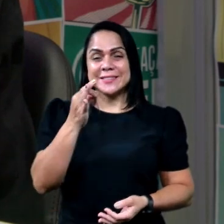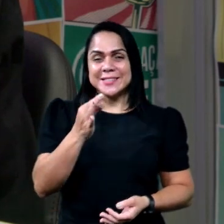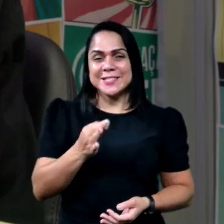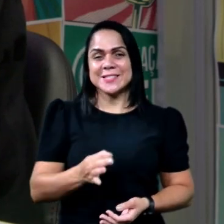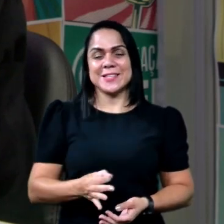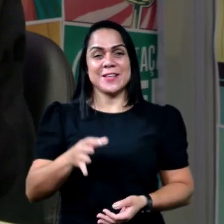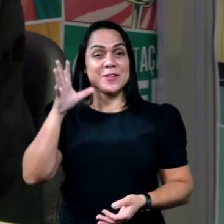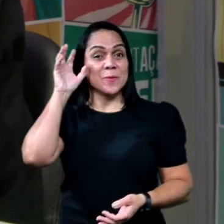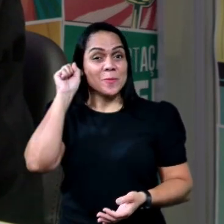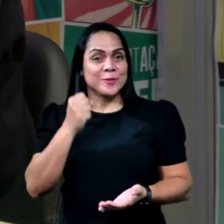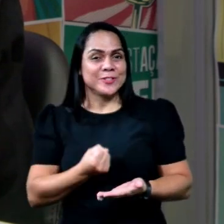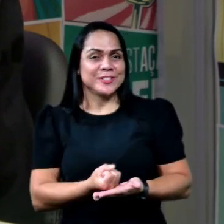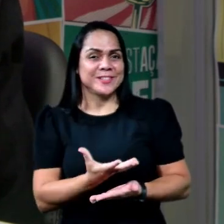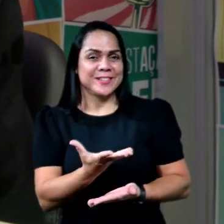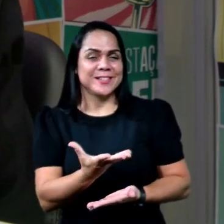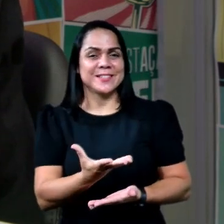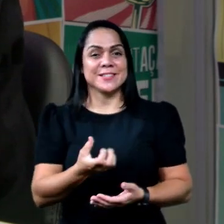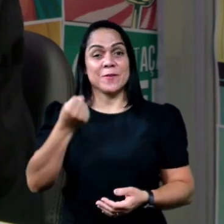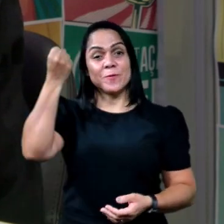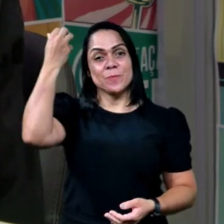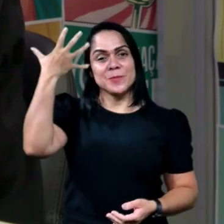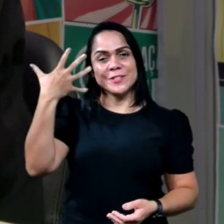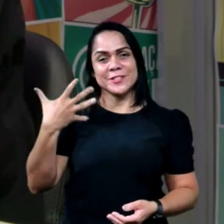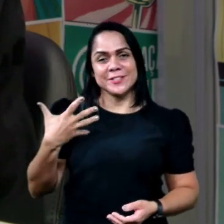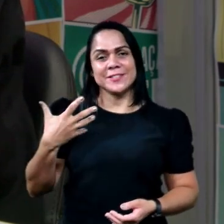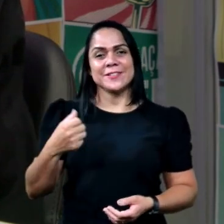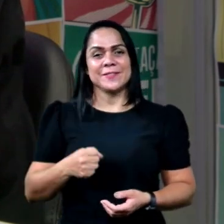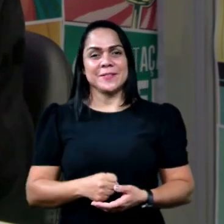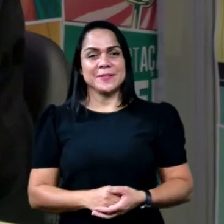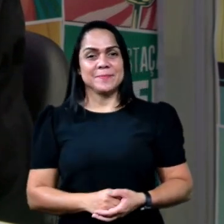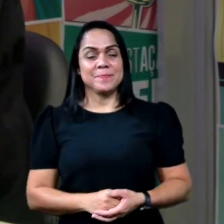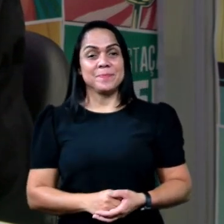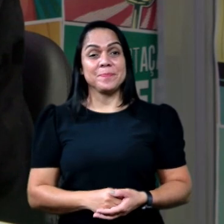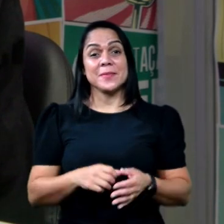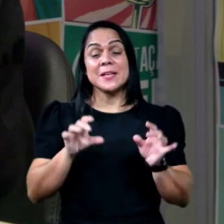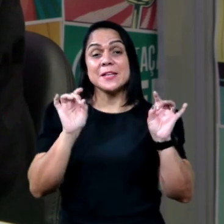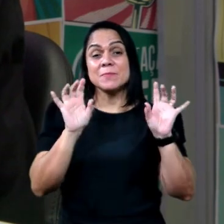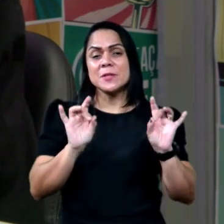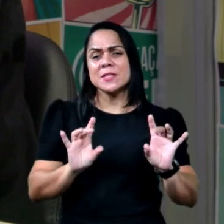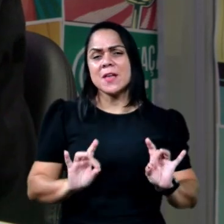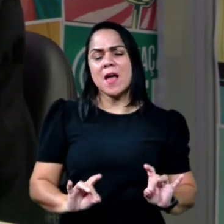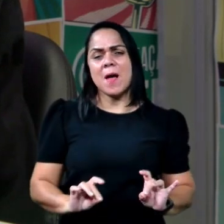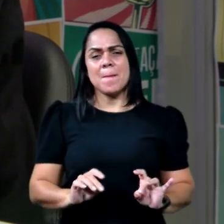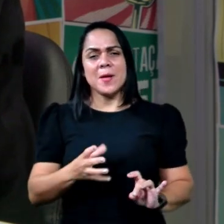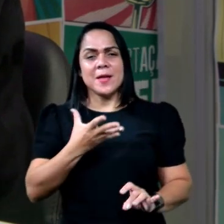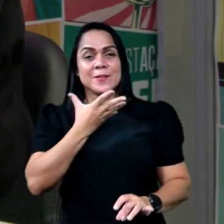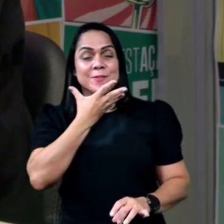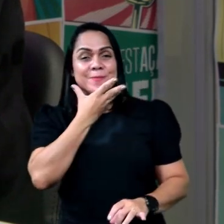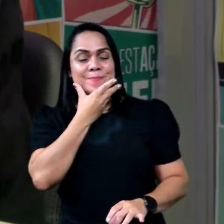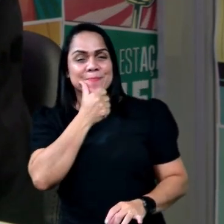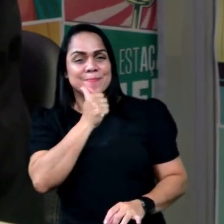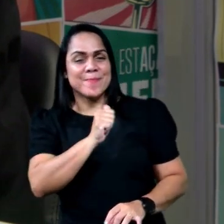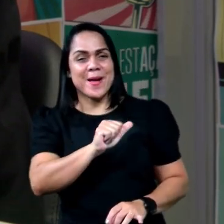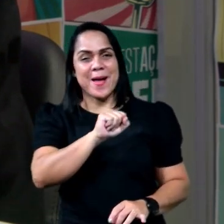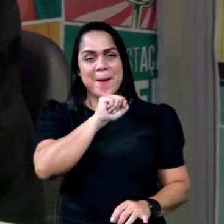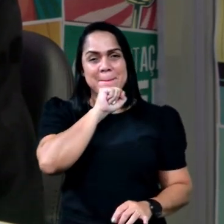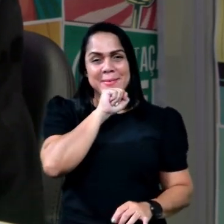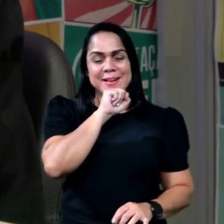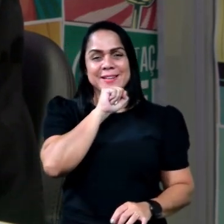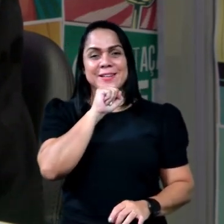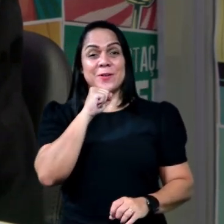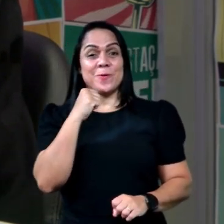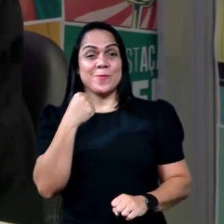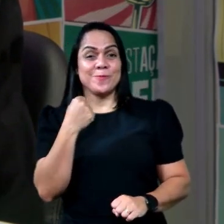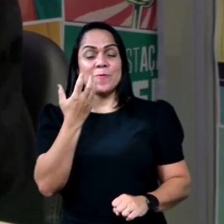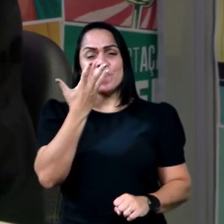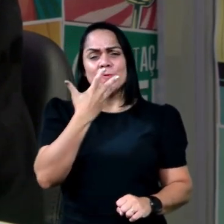podcast. Eu vou fazer minha autodescrição, especialmente para as mães, porque eu sou uma mãe com crianças em férias,